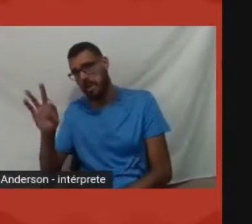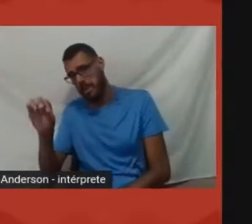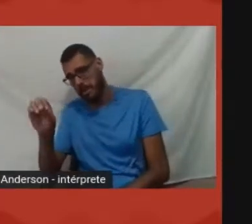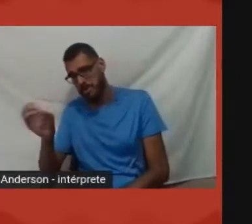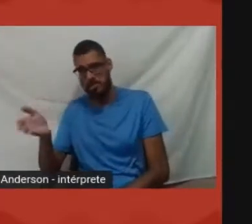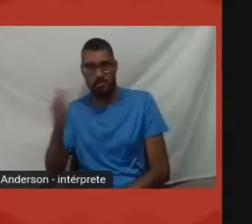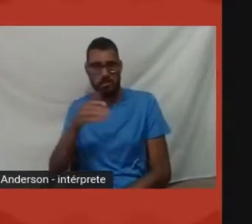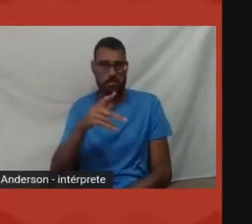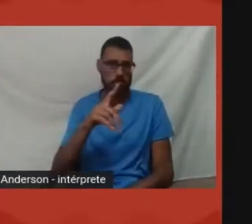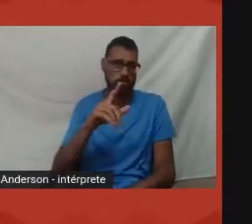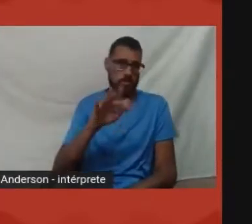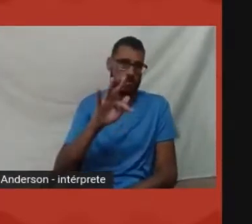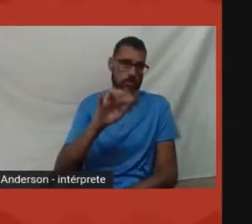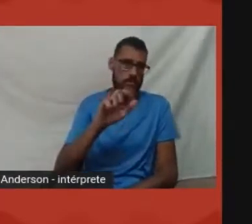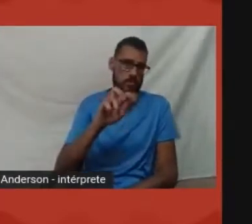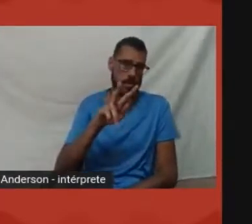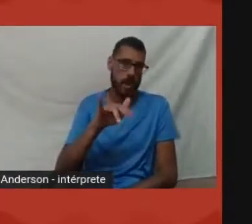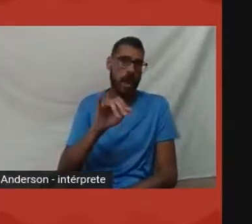de fazer?